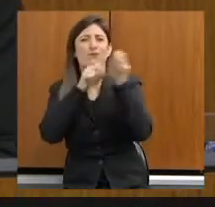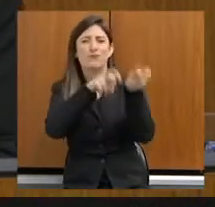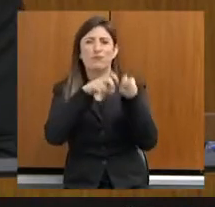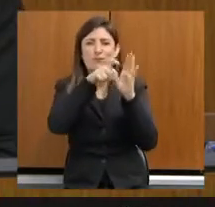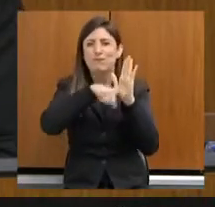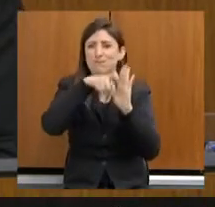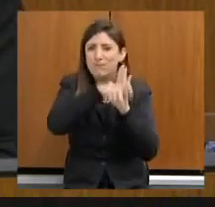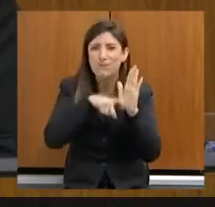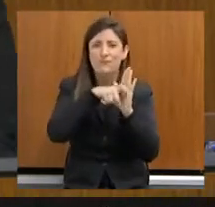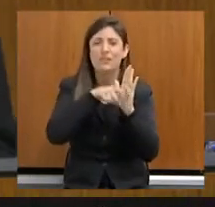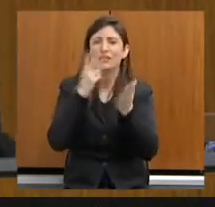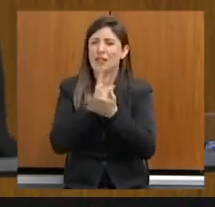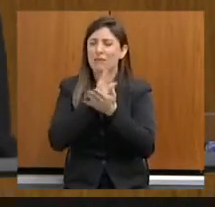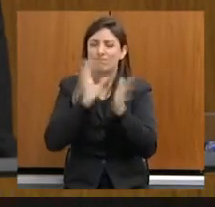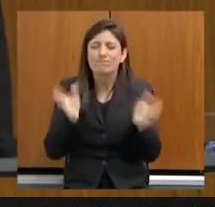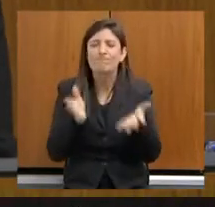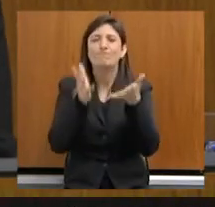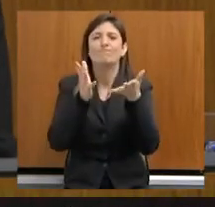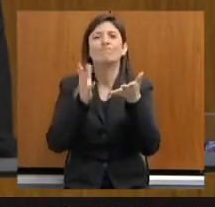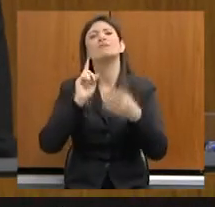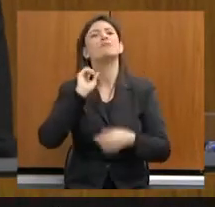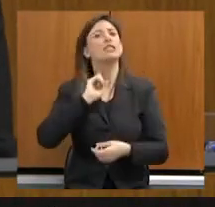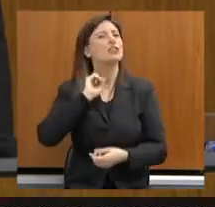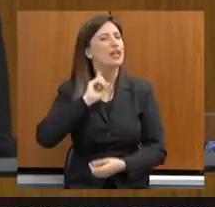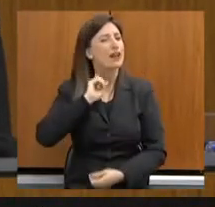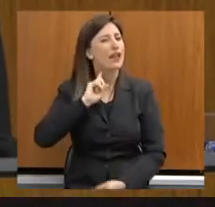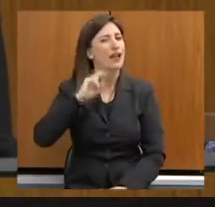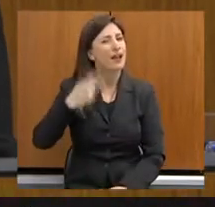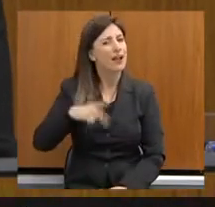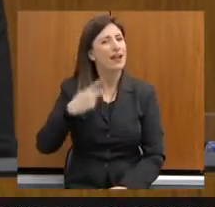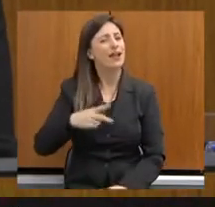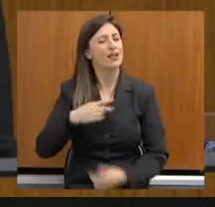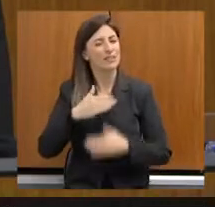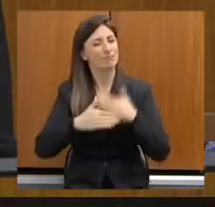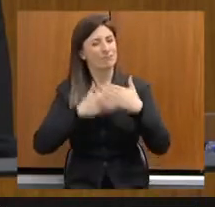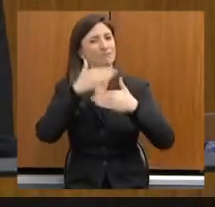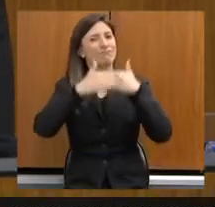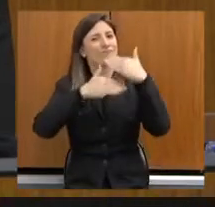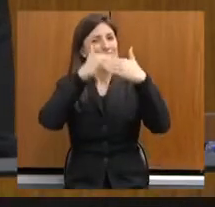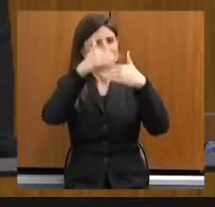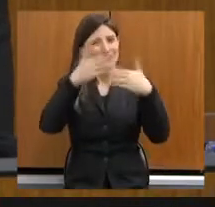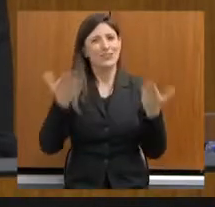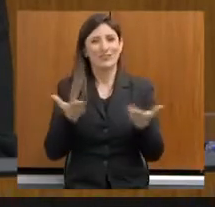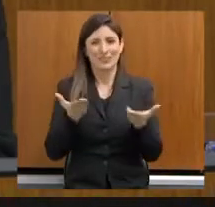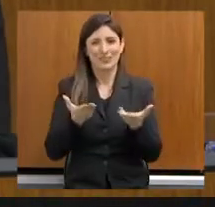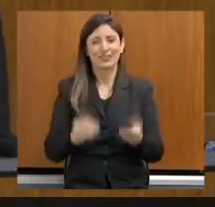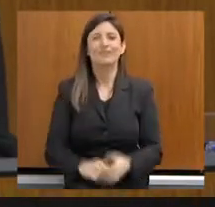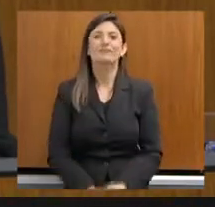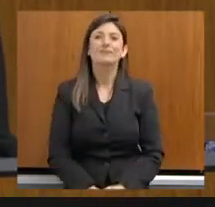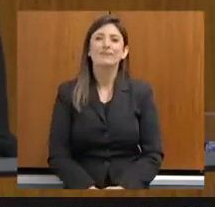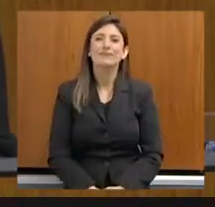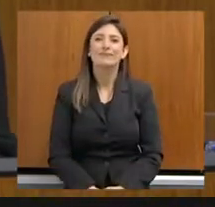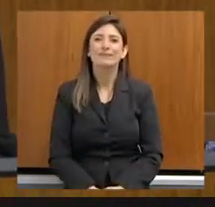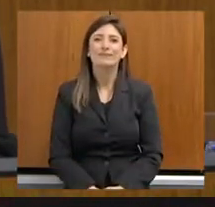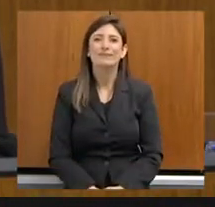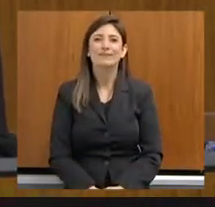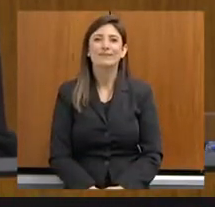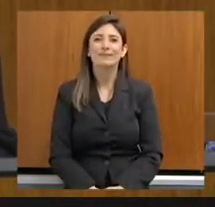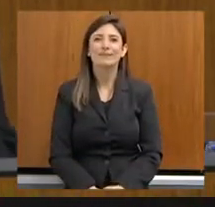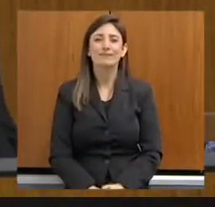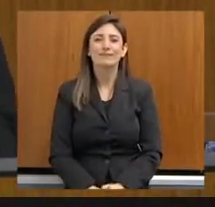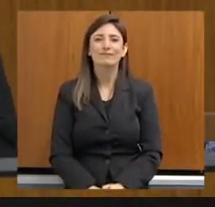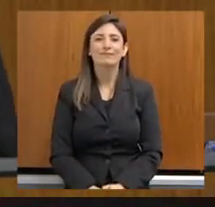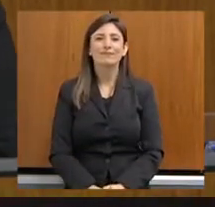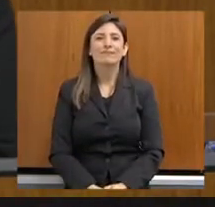Minas Gerais aos patamares que se encontram hoje eu quero aqui